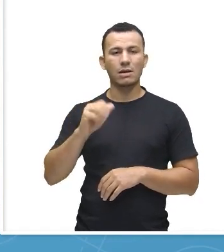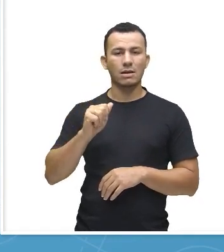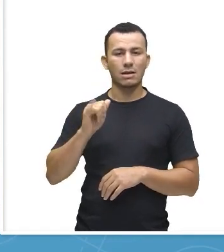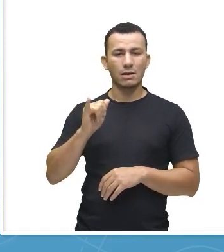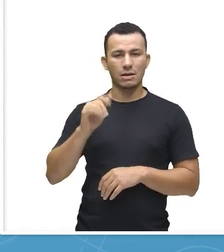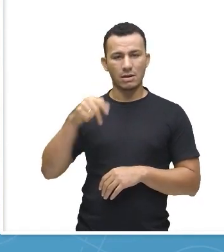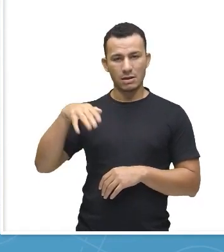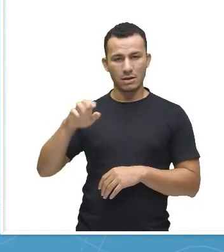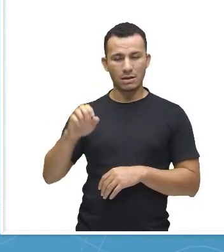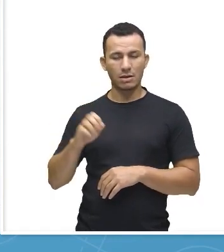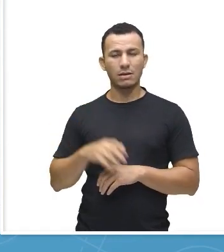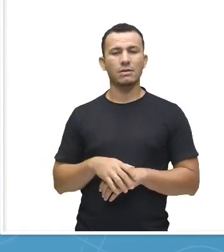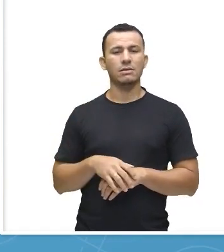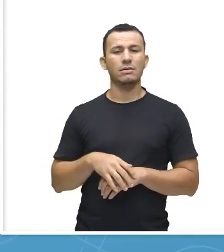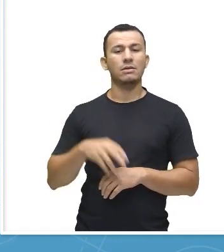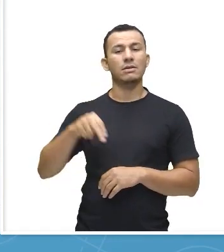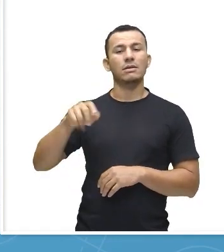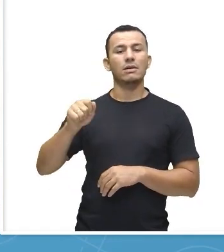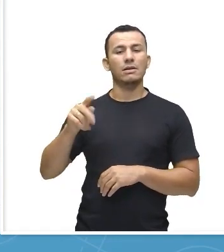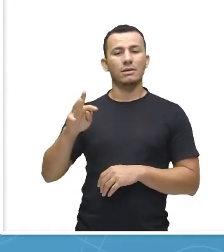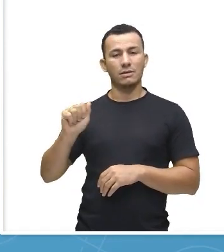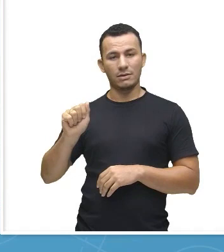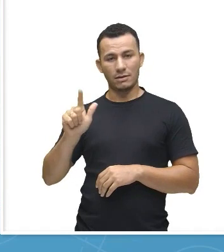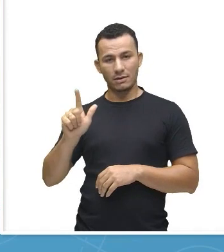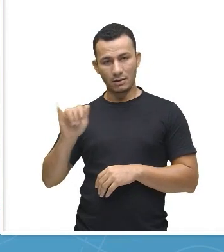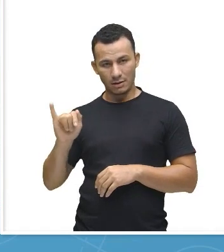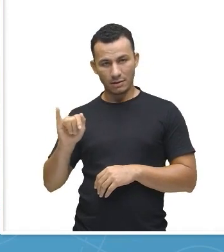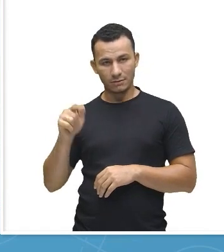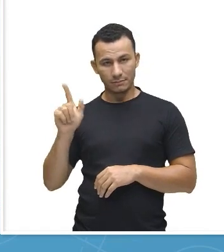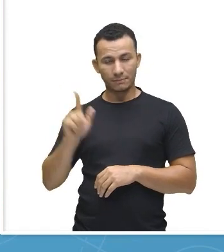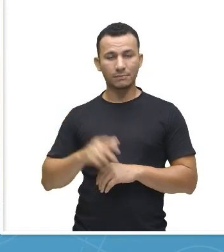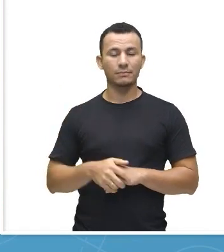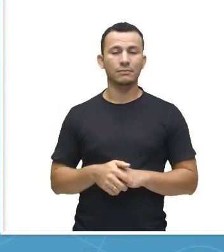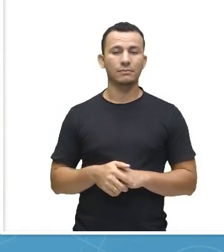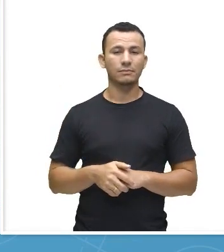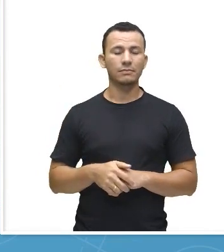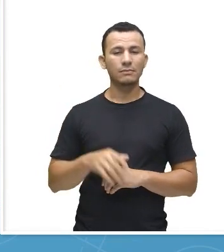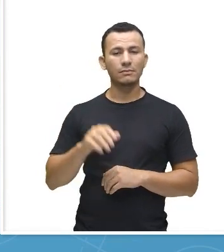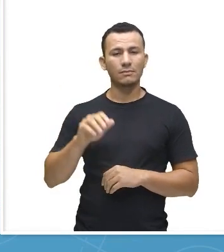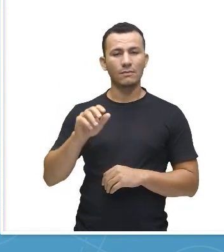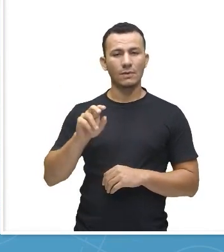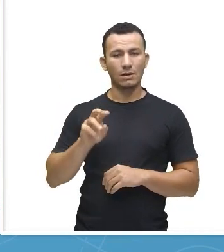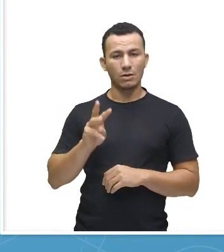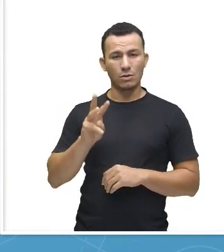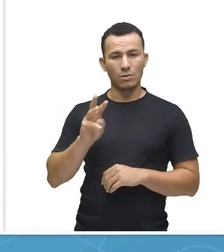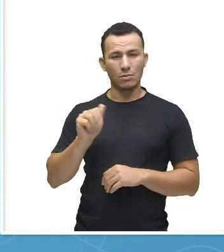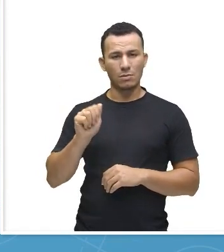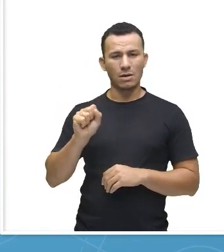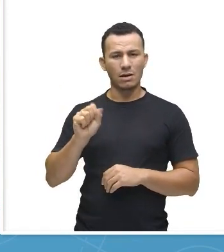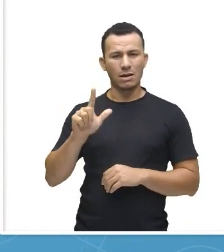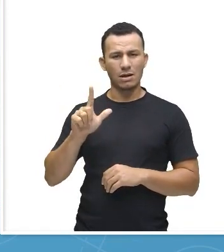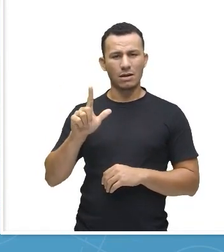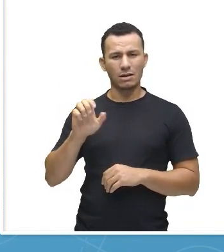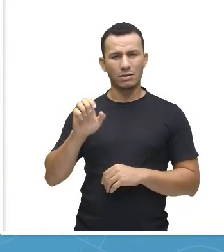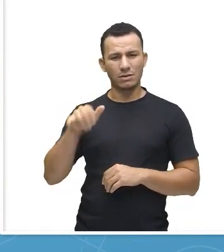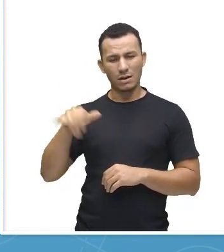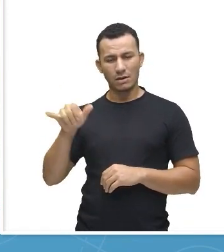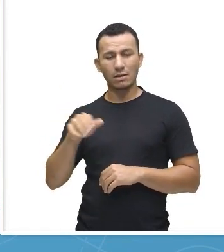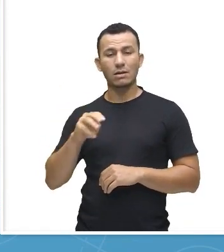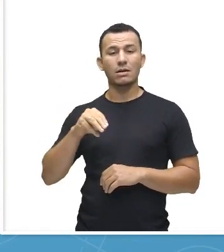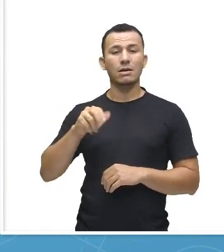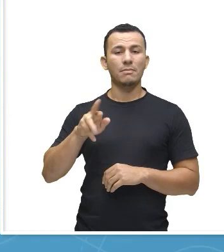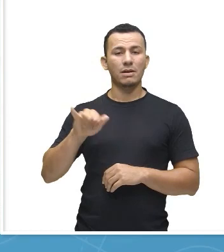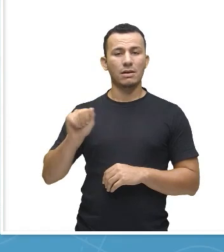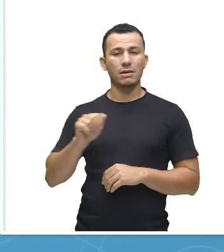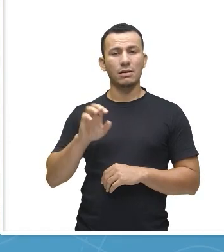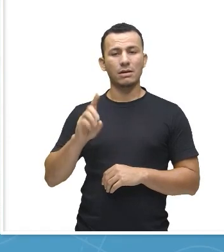Kaique, Natali, né? O Asles, tem a Maria Eduarda